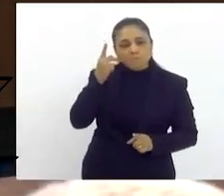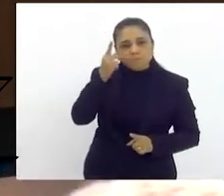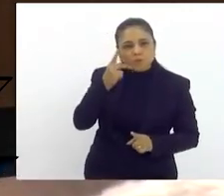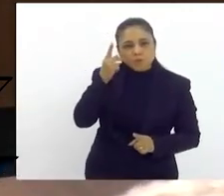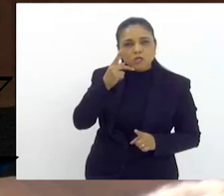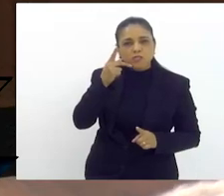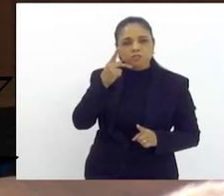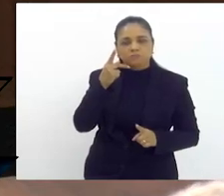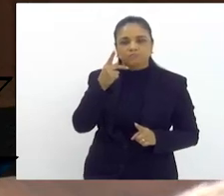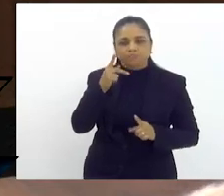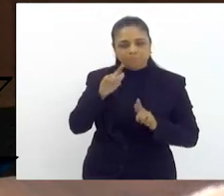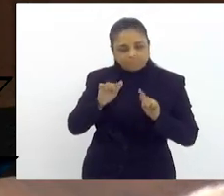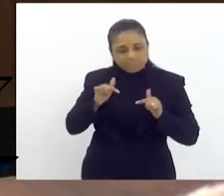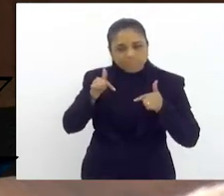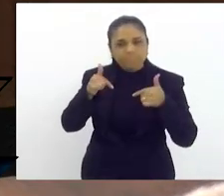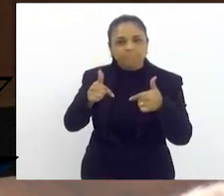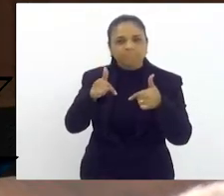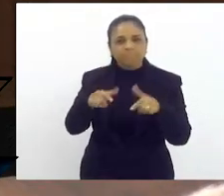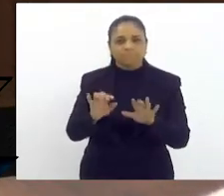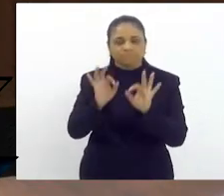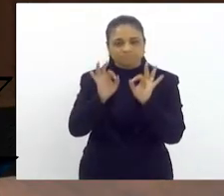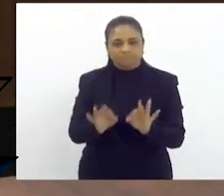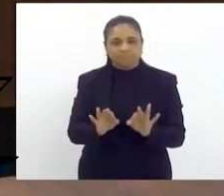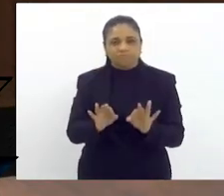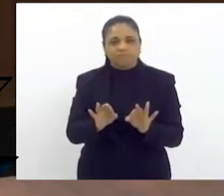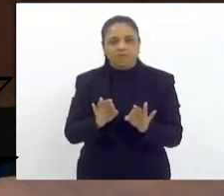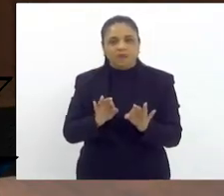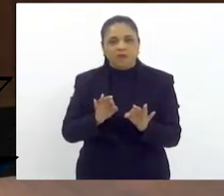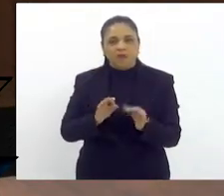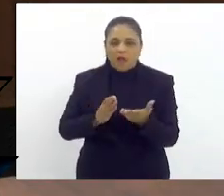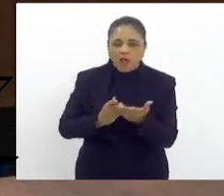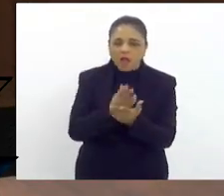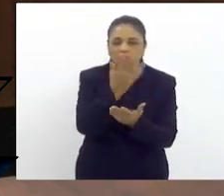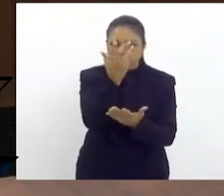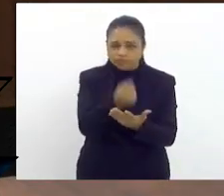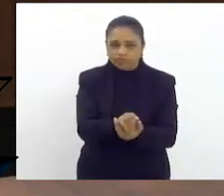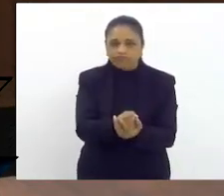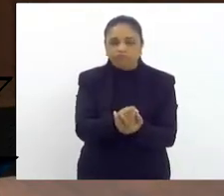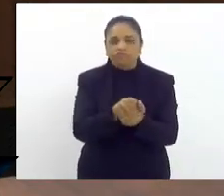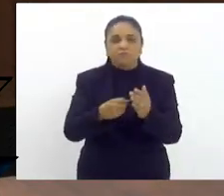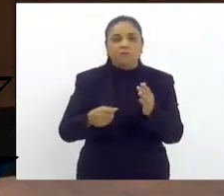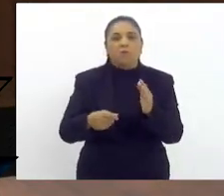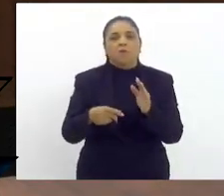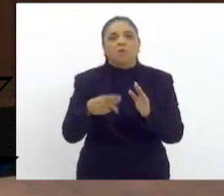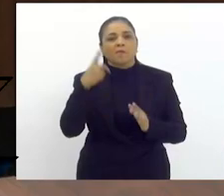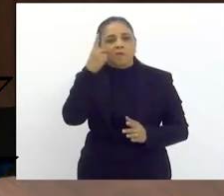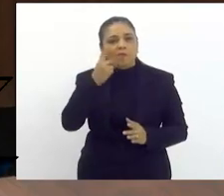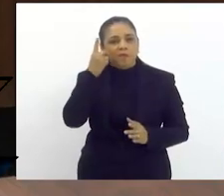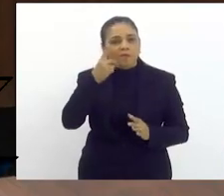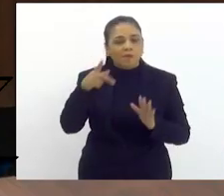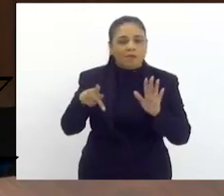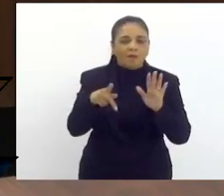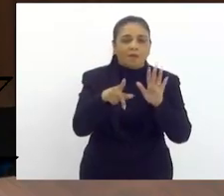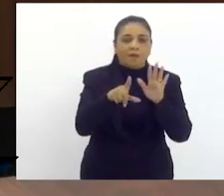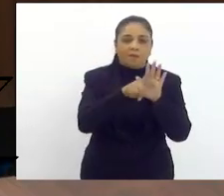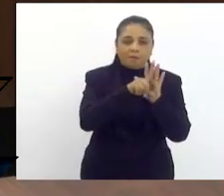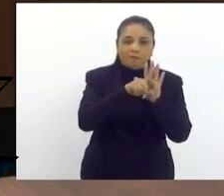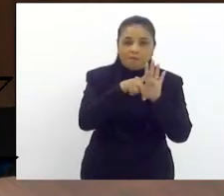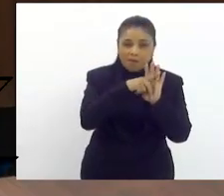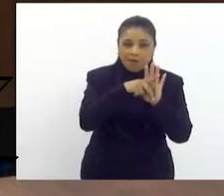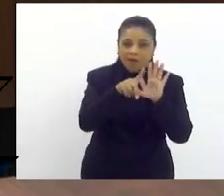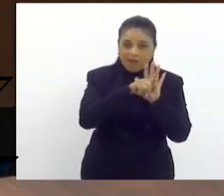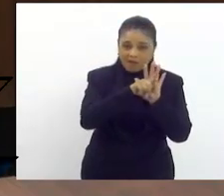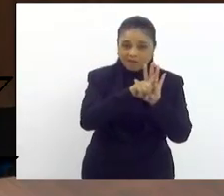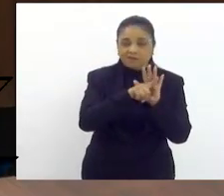e altiva da gente aprovar no Parlamento esse PL de combate ao racismo nos estádio de futebol